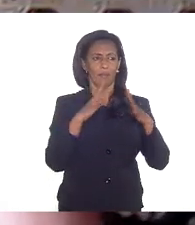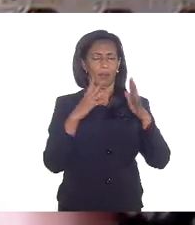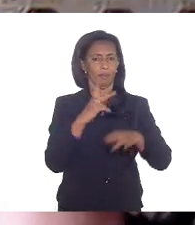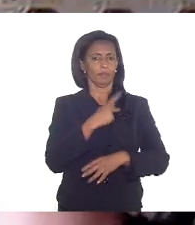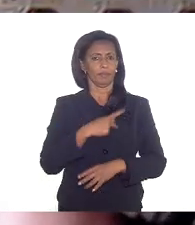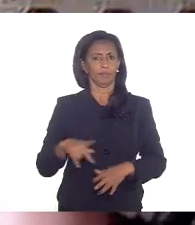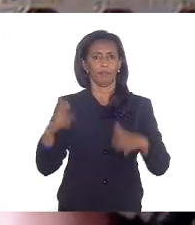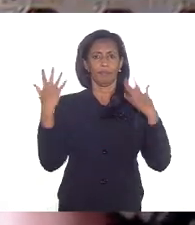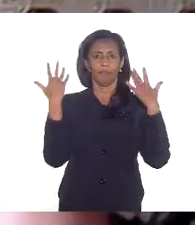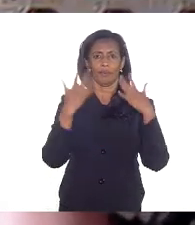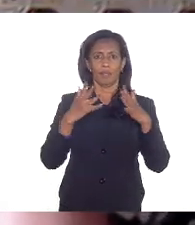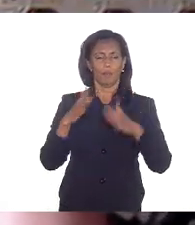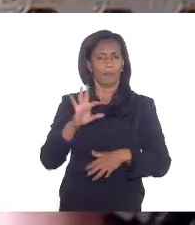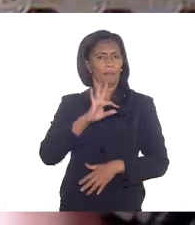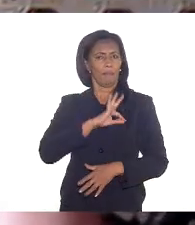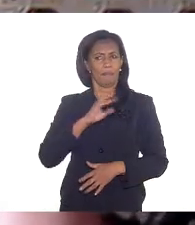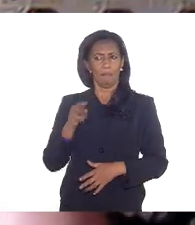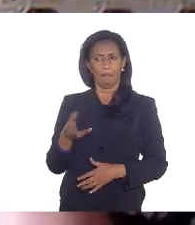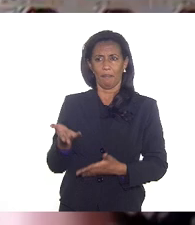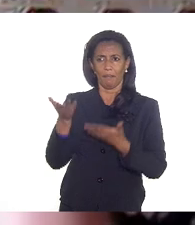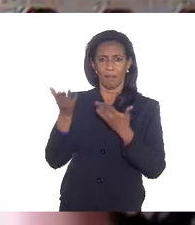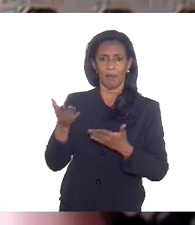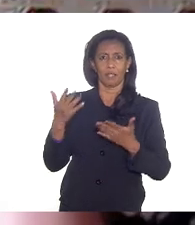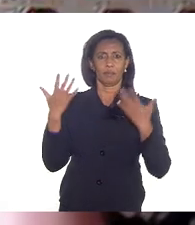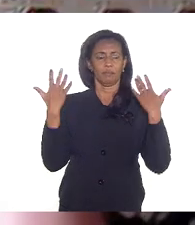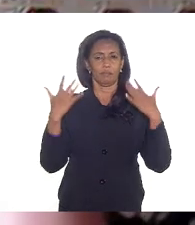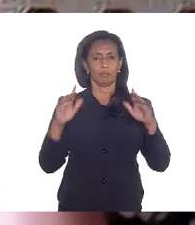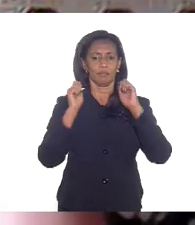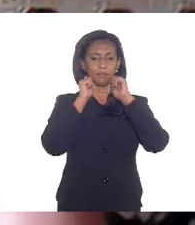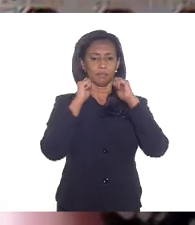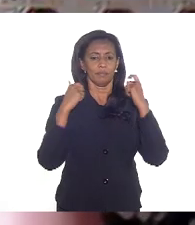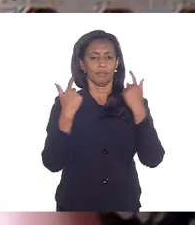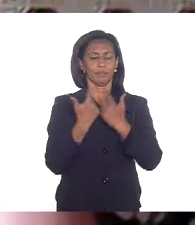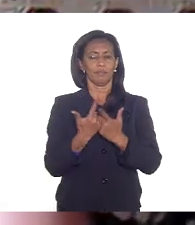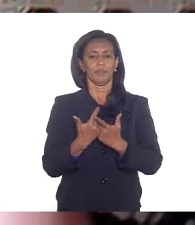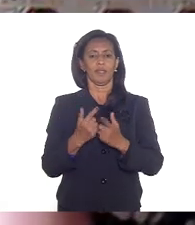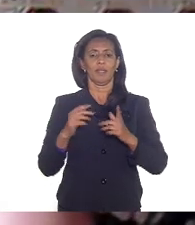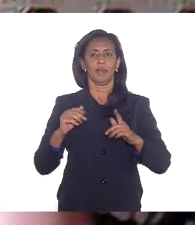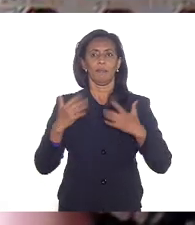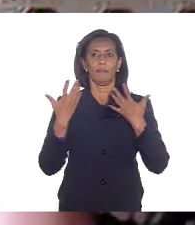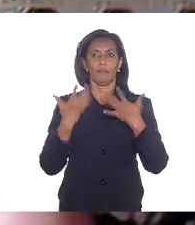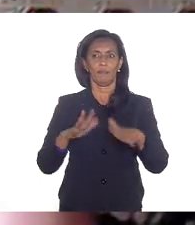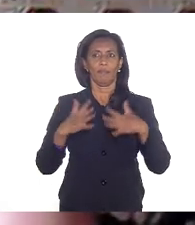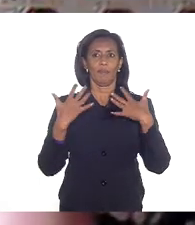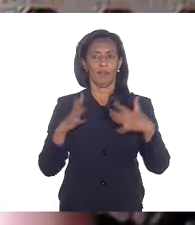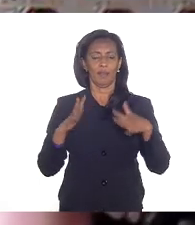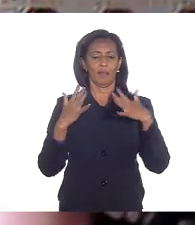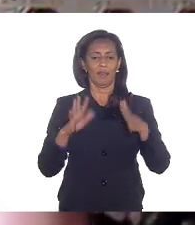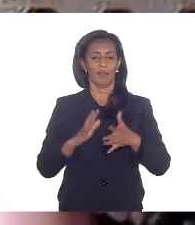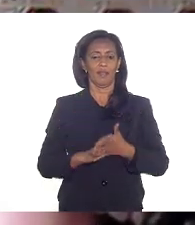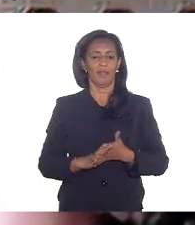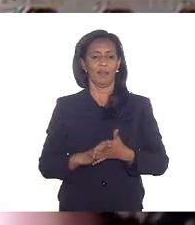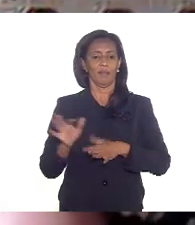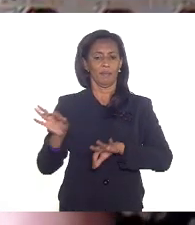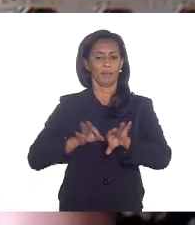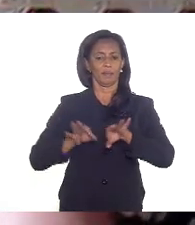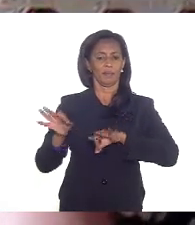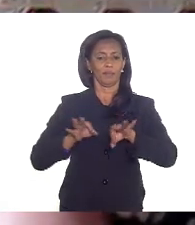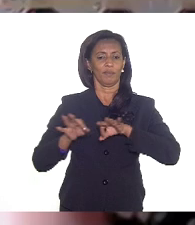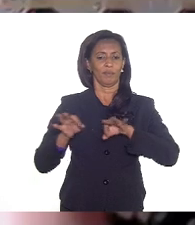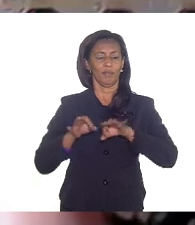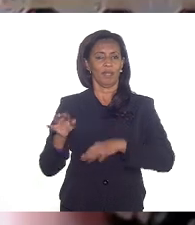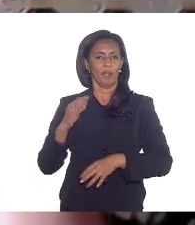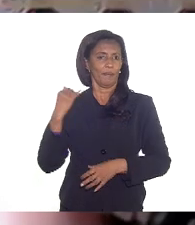Parabéns deputada Martha Rocha Parabéns alergia Assembleia Legislativa do Estado do Rio de Janeiro mais um projeto